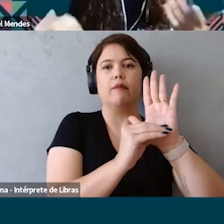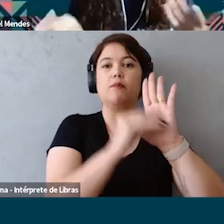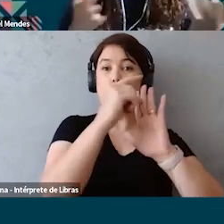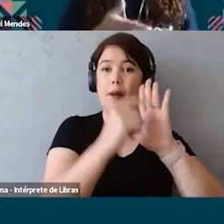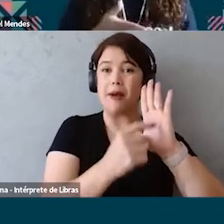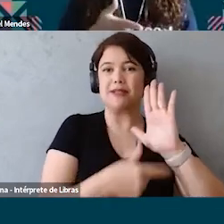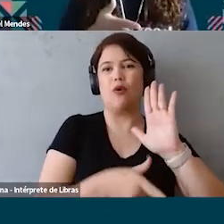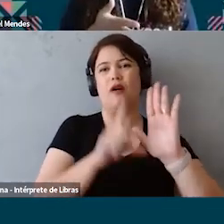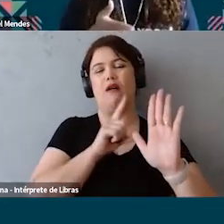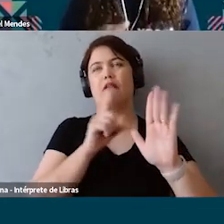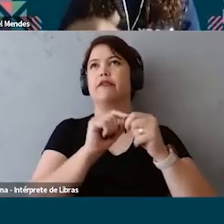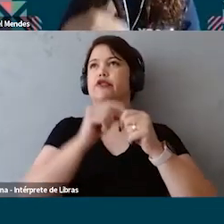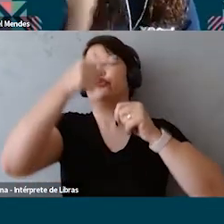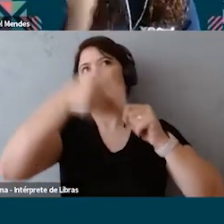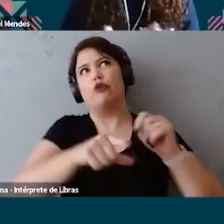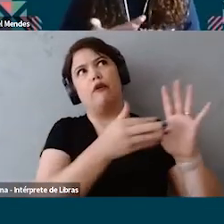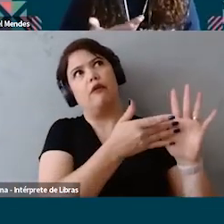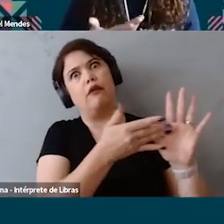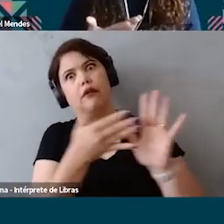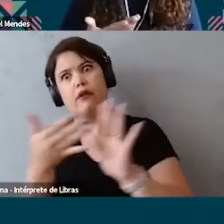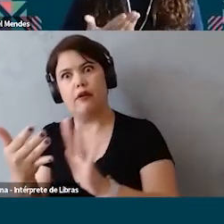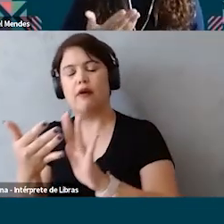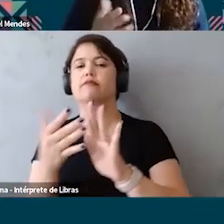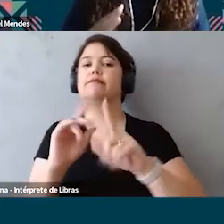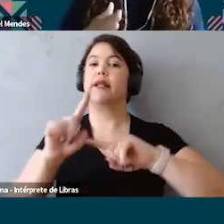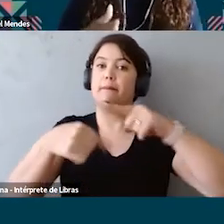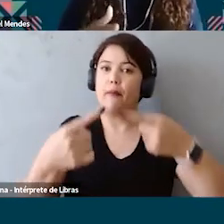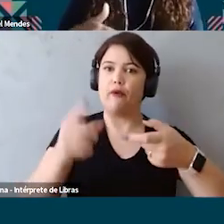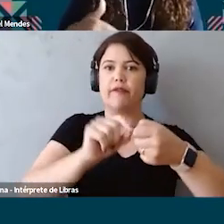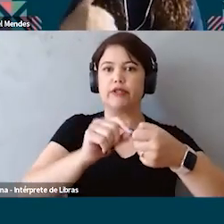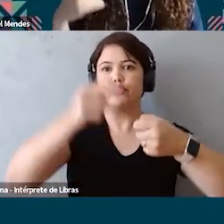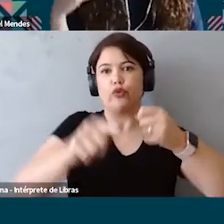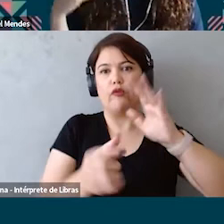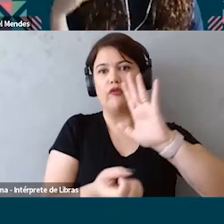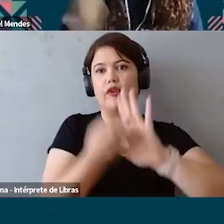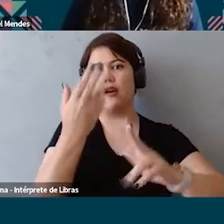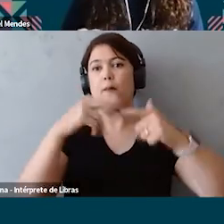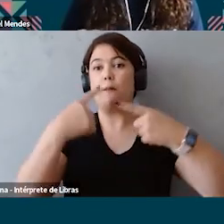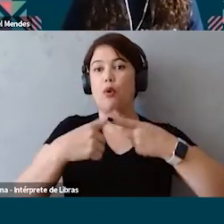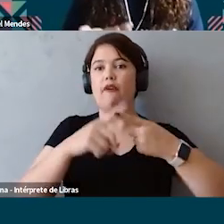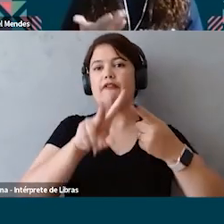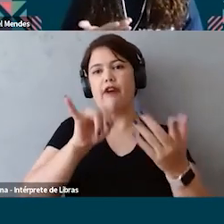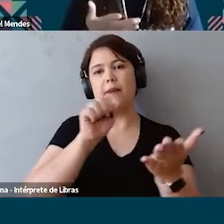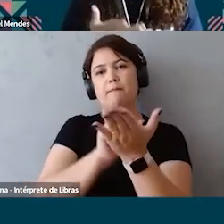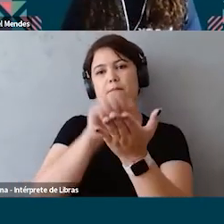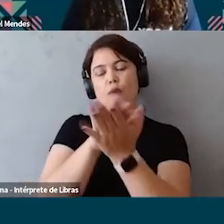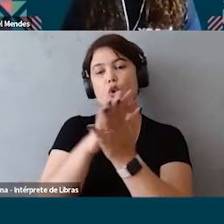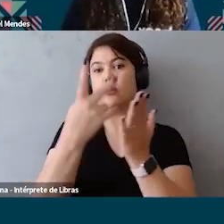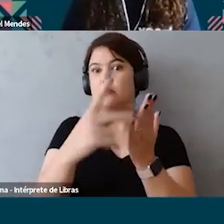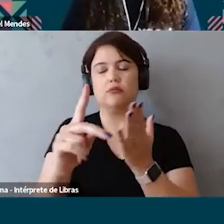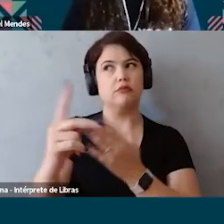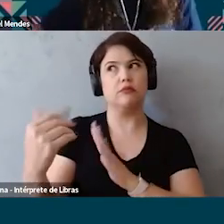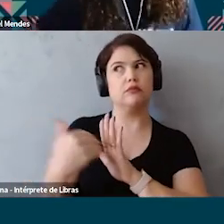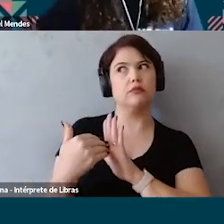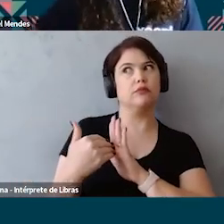porque senão vai sair muito mais caro você ter que refatorar e você ainda tem o risco de ter essa multa